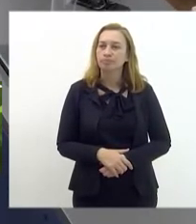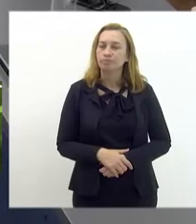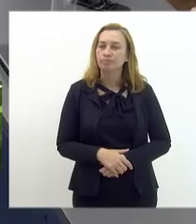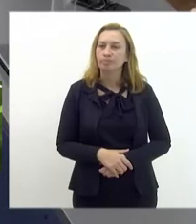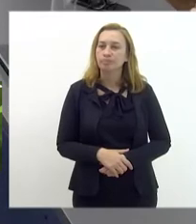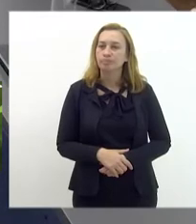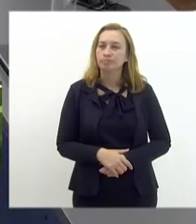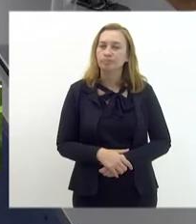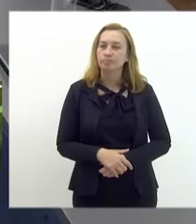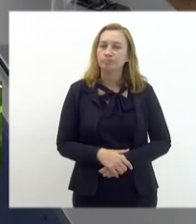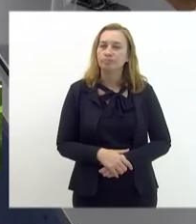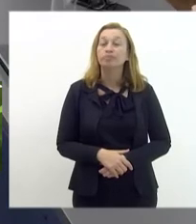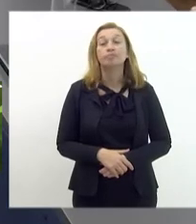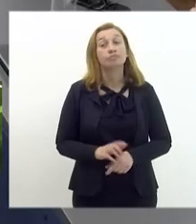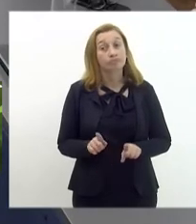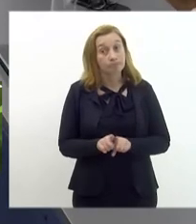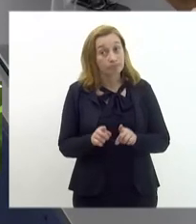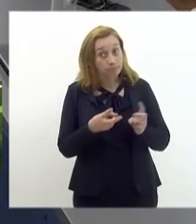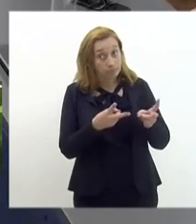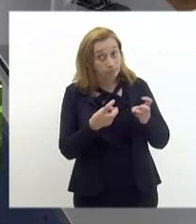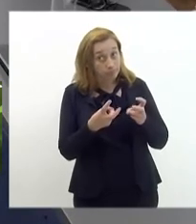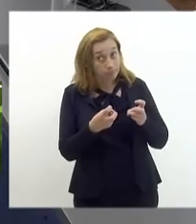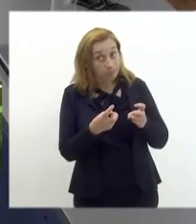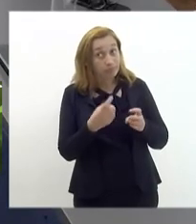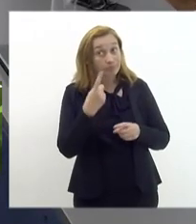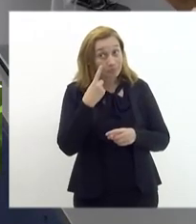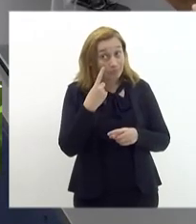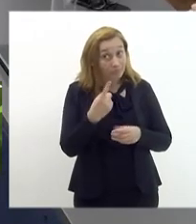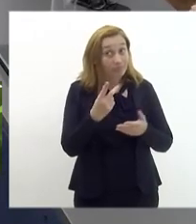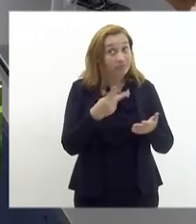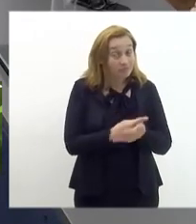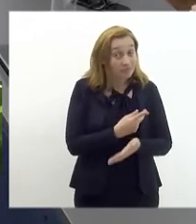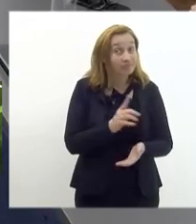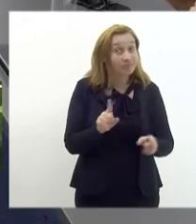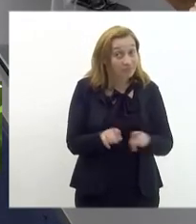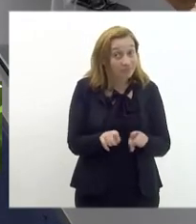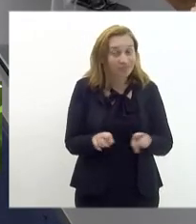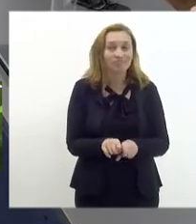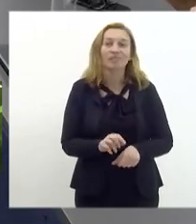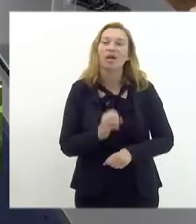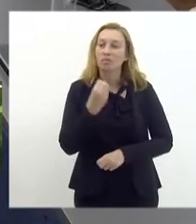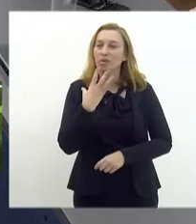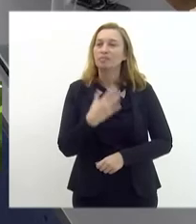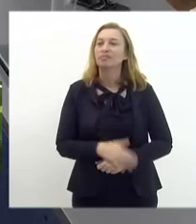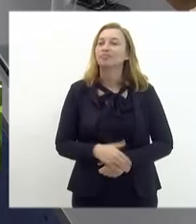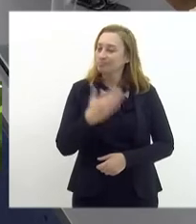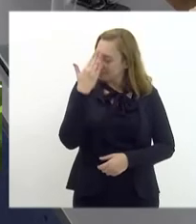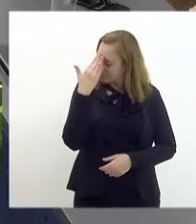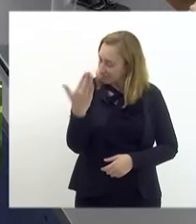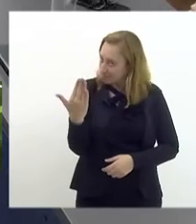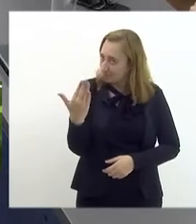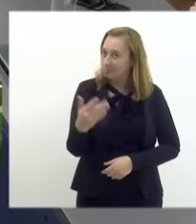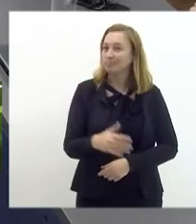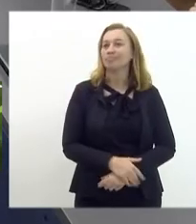Eu também vou verificar se está acontecendo. Bom, mas eu agradeço